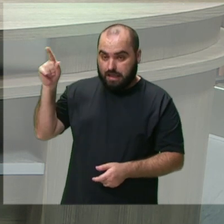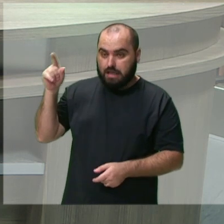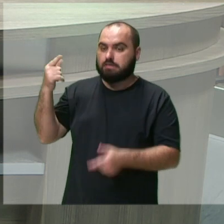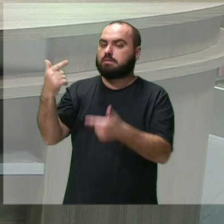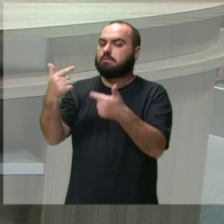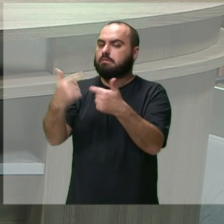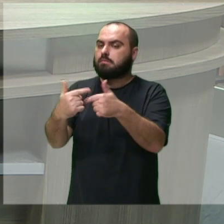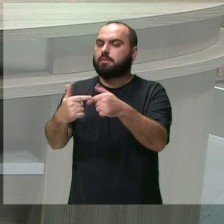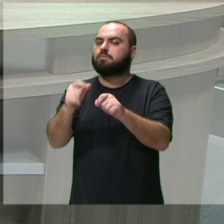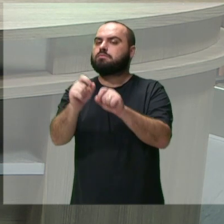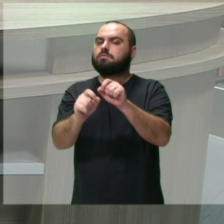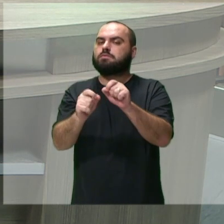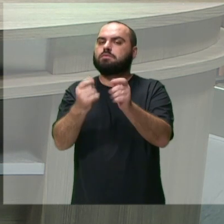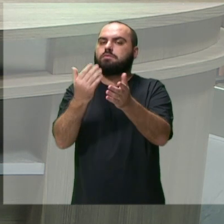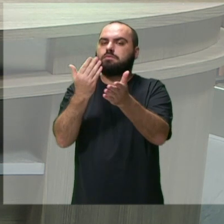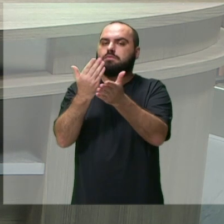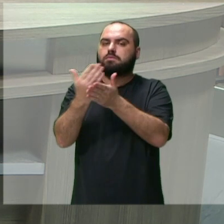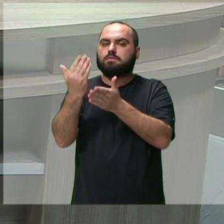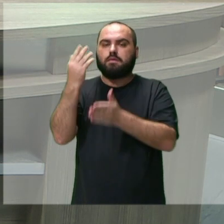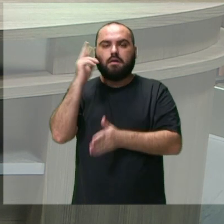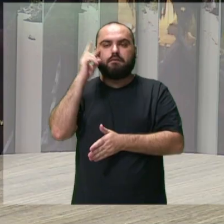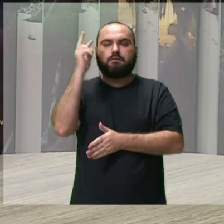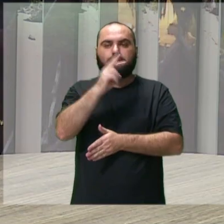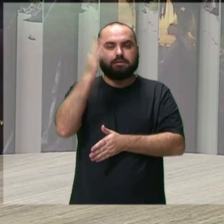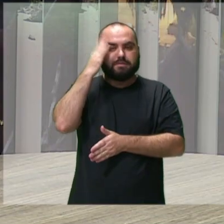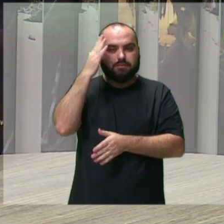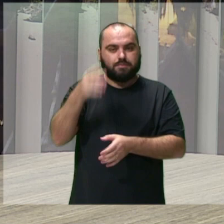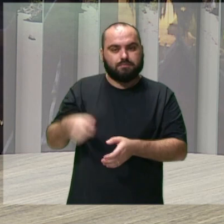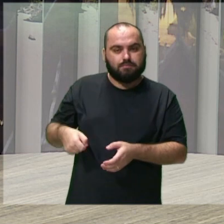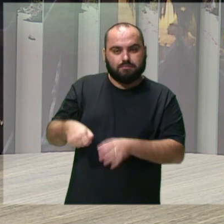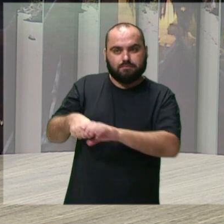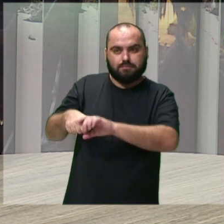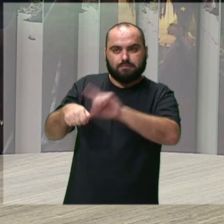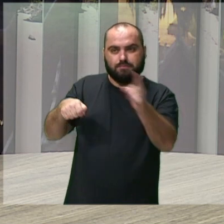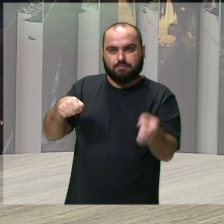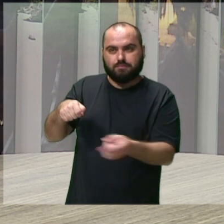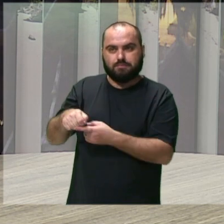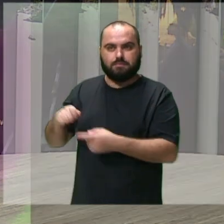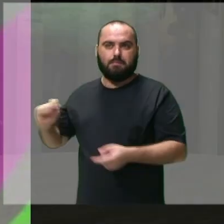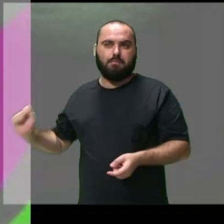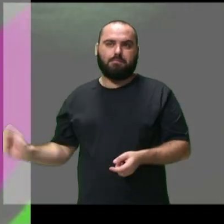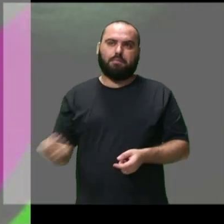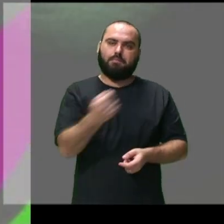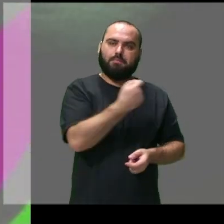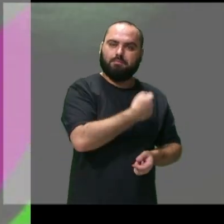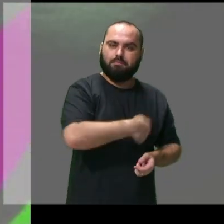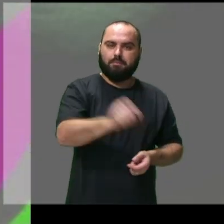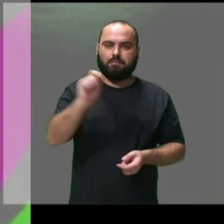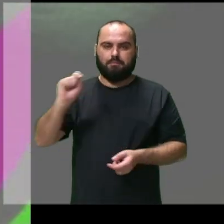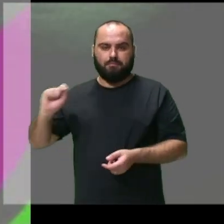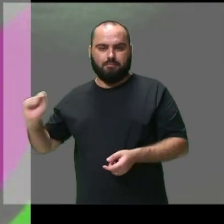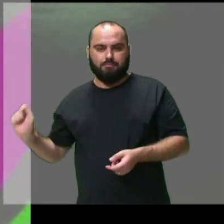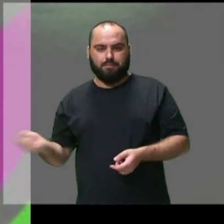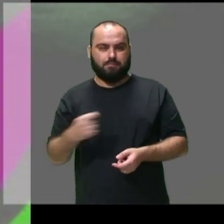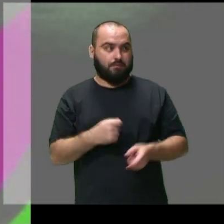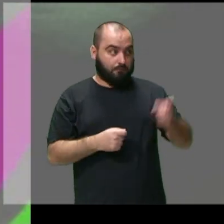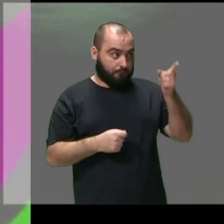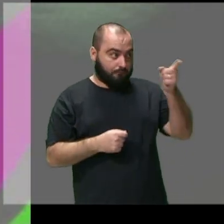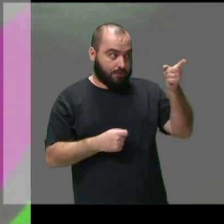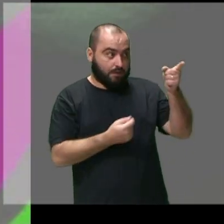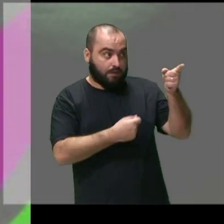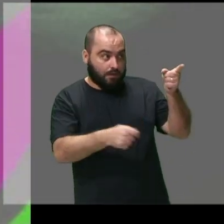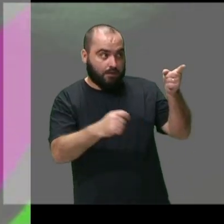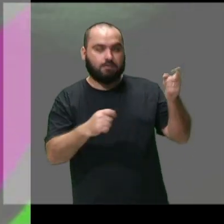veio em cima de raquetes de tênis. Raquetes de tênis? Sobrepostas. Você joga tênis? Jogo